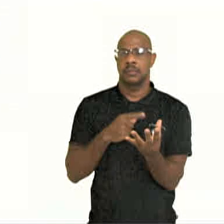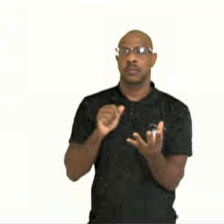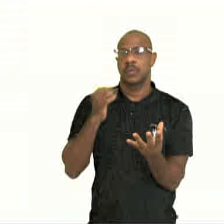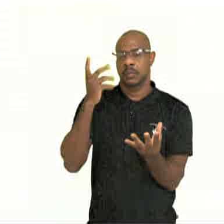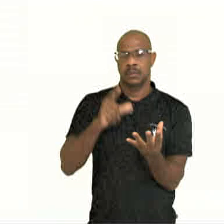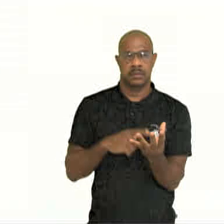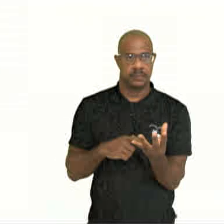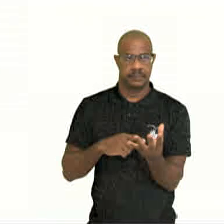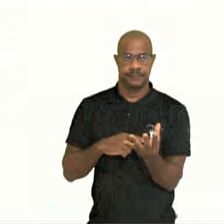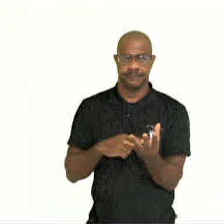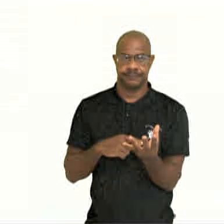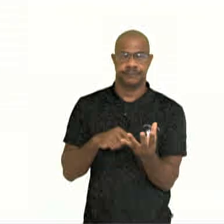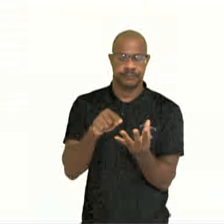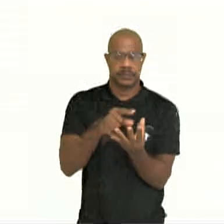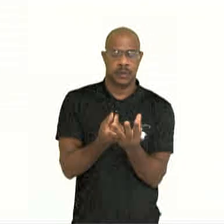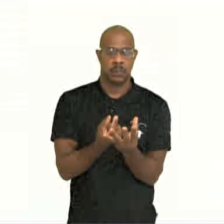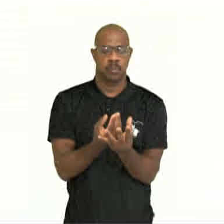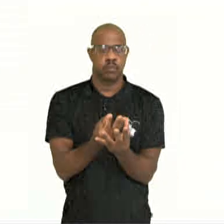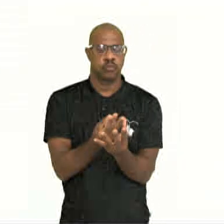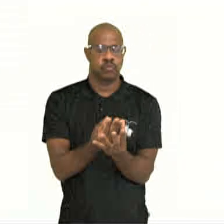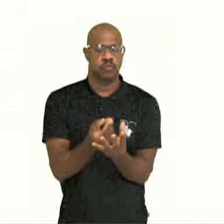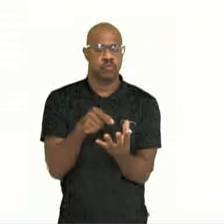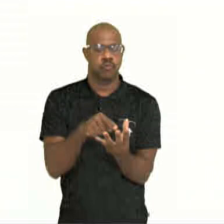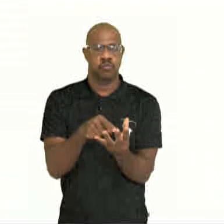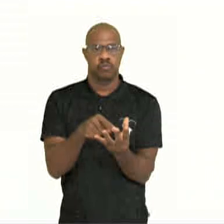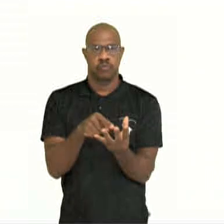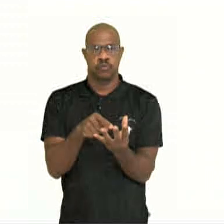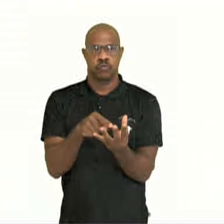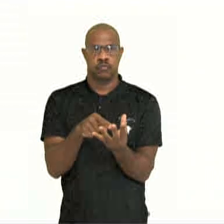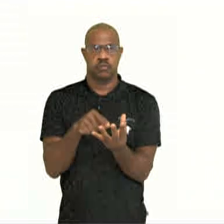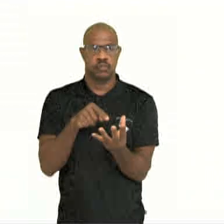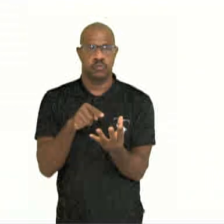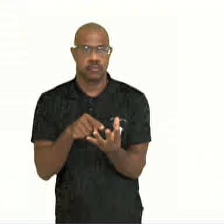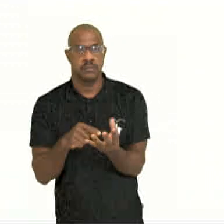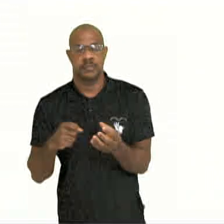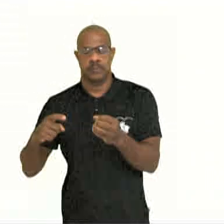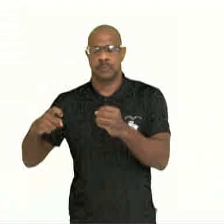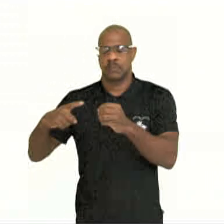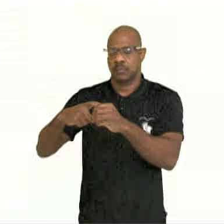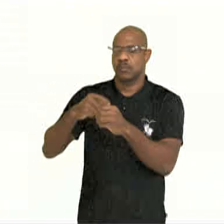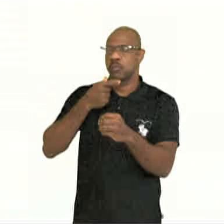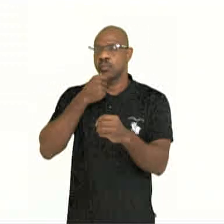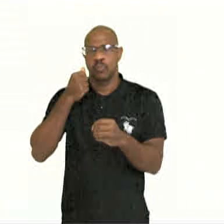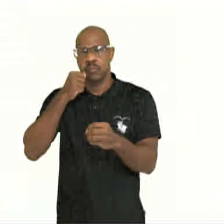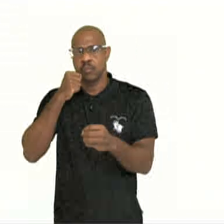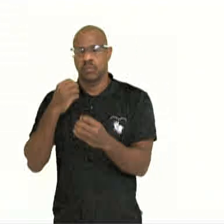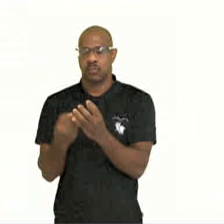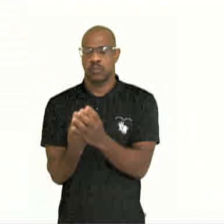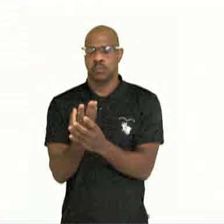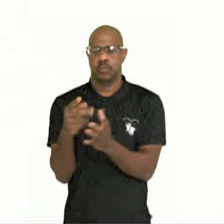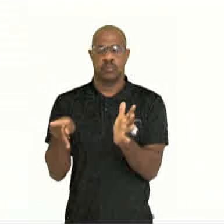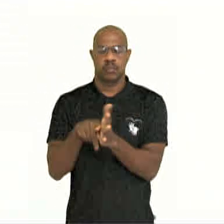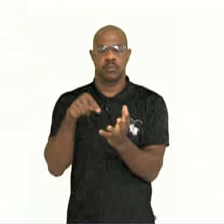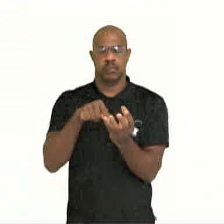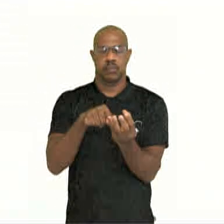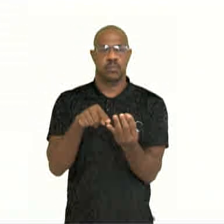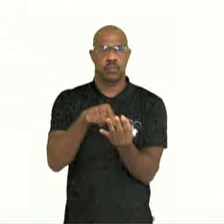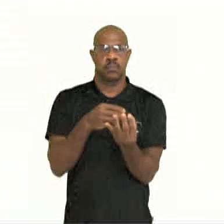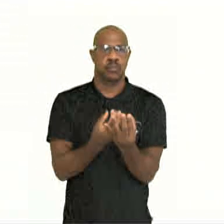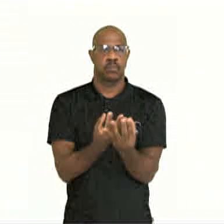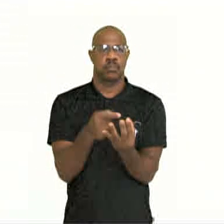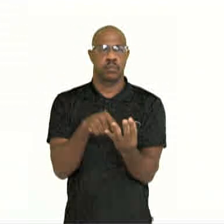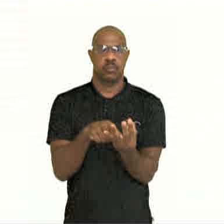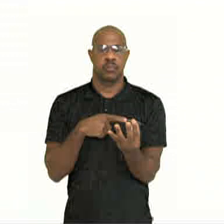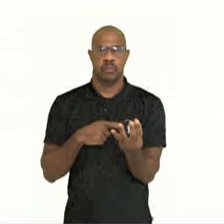corresponde ao gametófito da planta, produtor dos gametas masculinos e femininos. No prótolo, nós temos a formação do arquegônio e